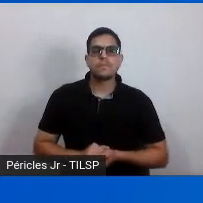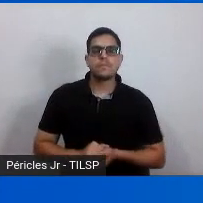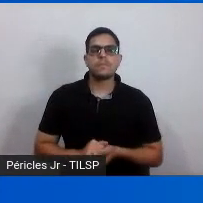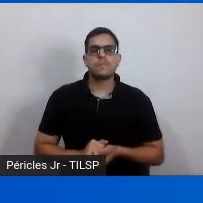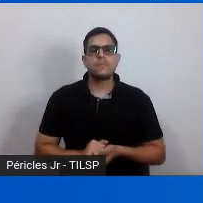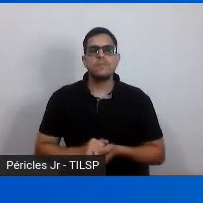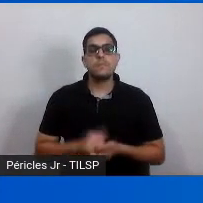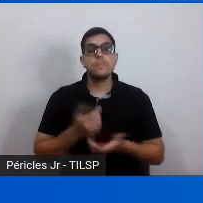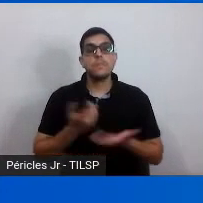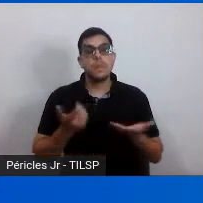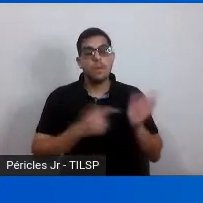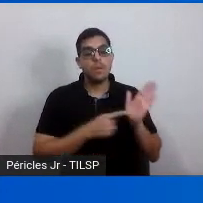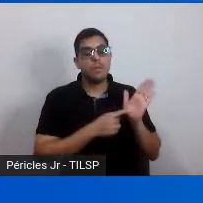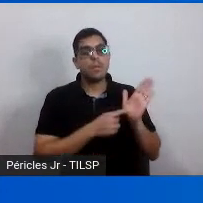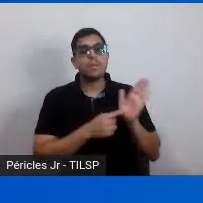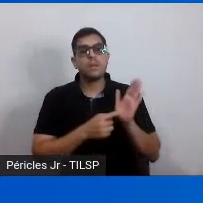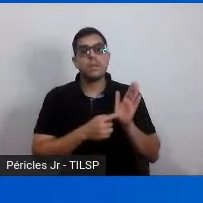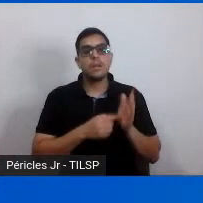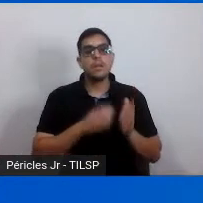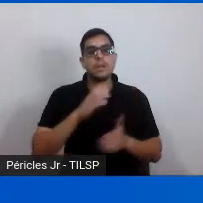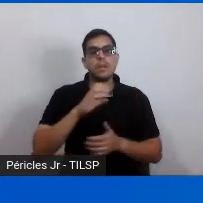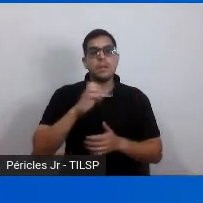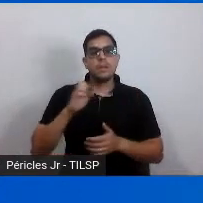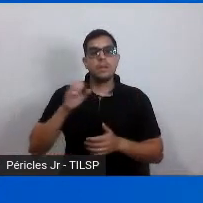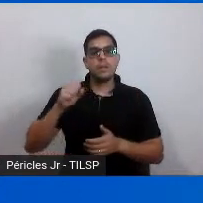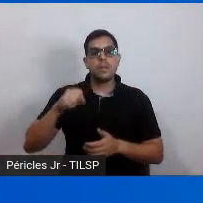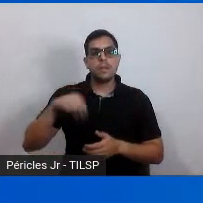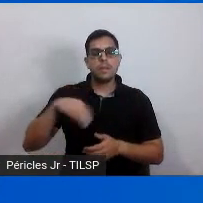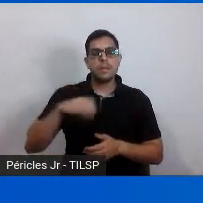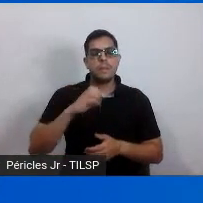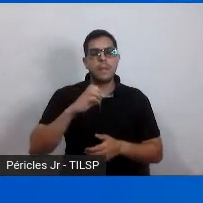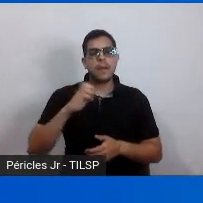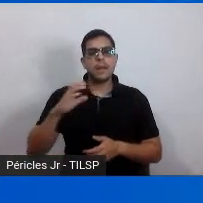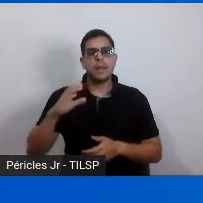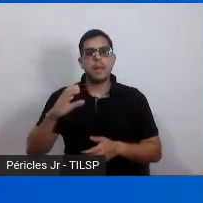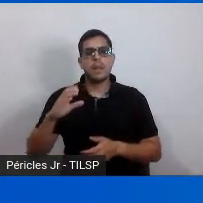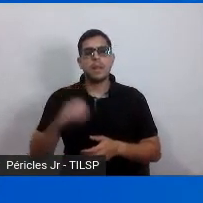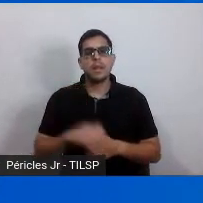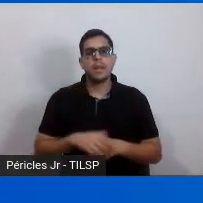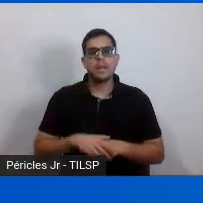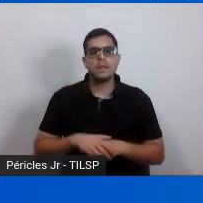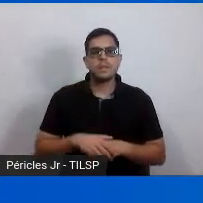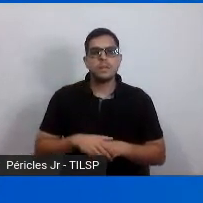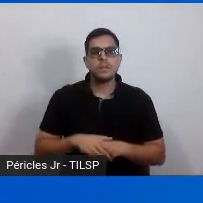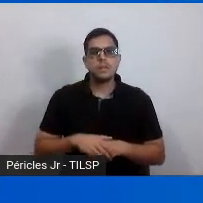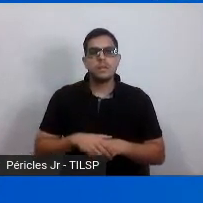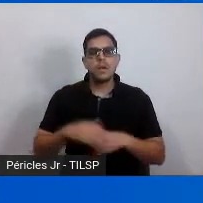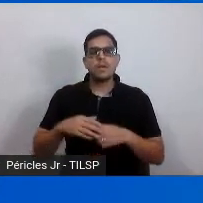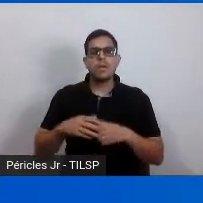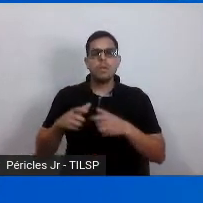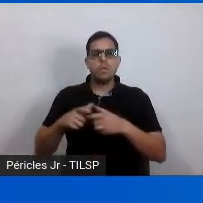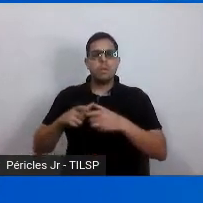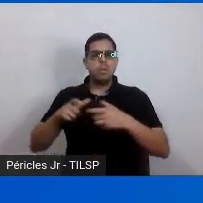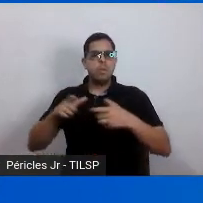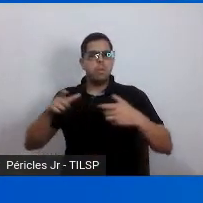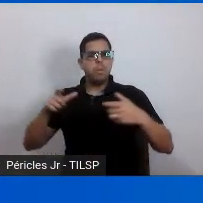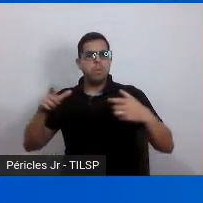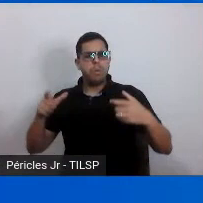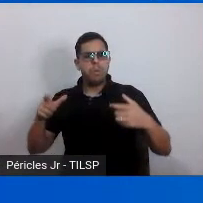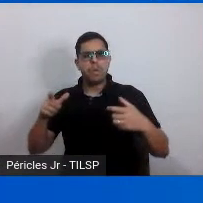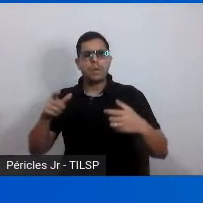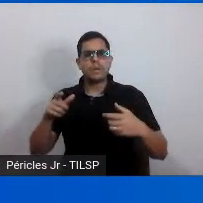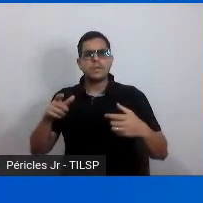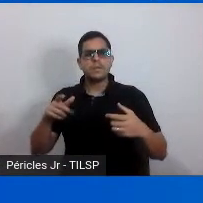apresentar para vocês De onde nós falamos os Cesmac é a maior instituição privada de Alagoas né ela tá prestes a completar